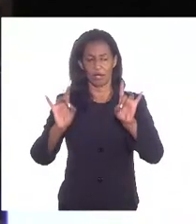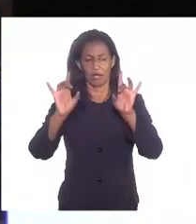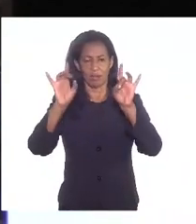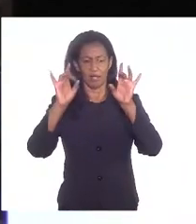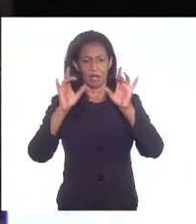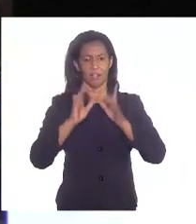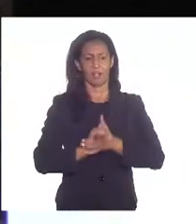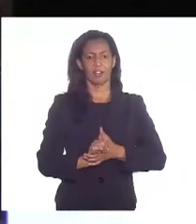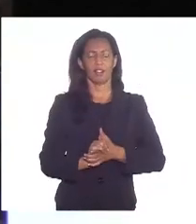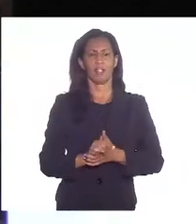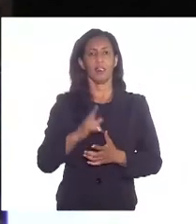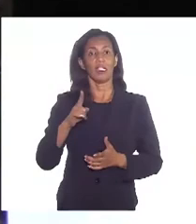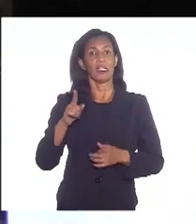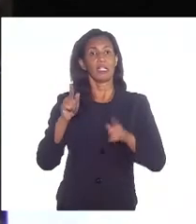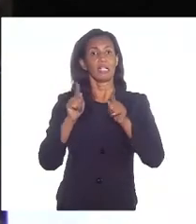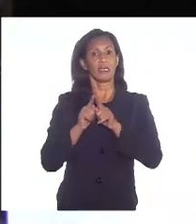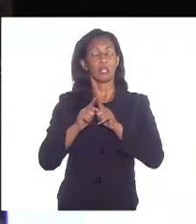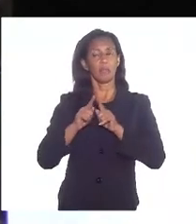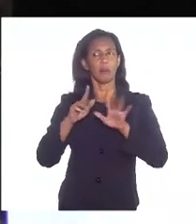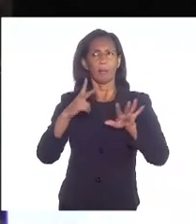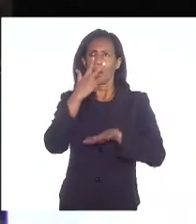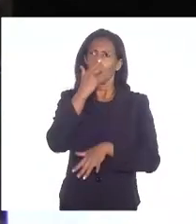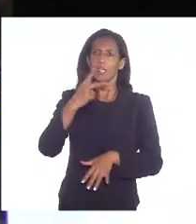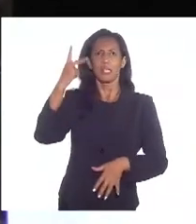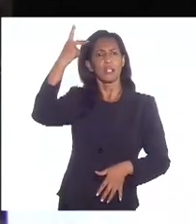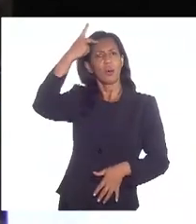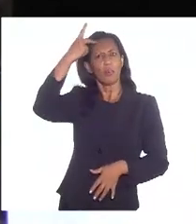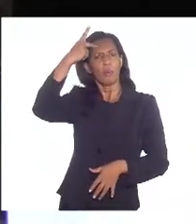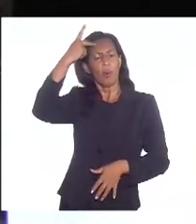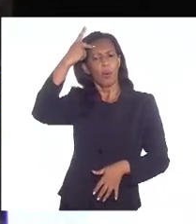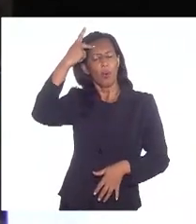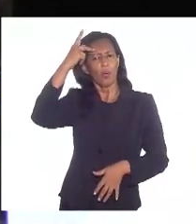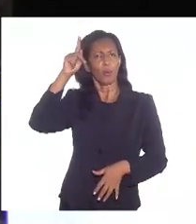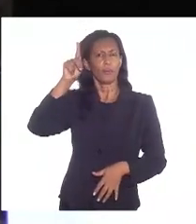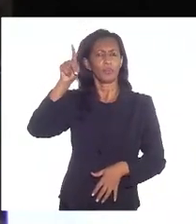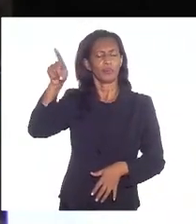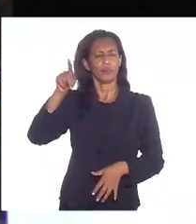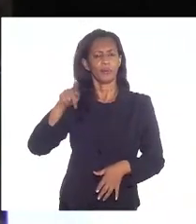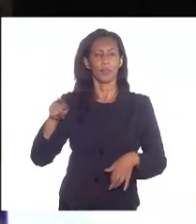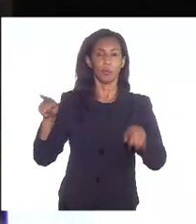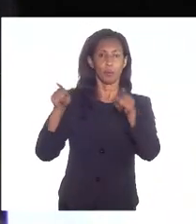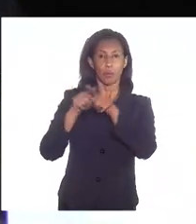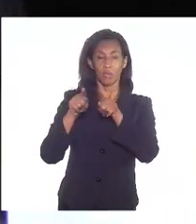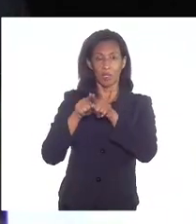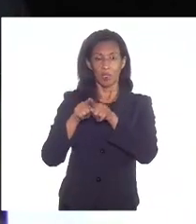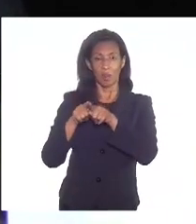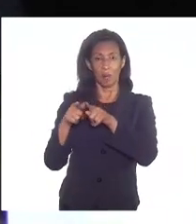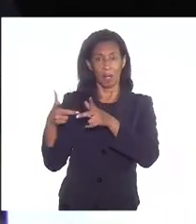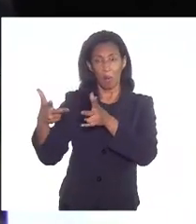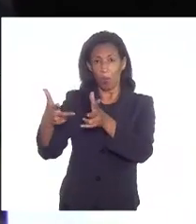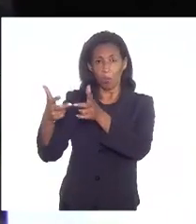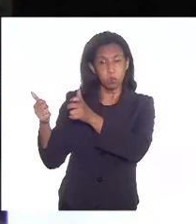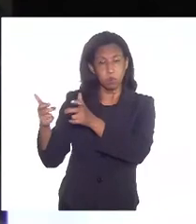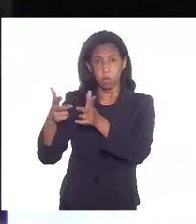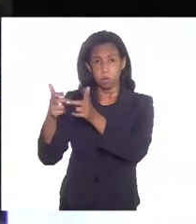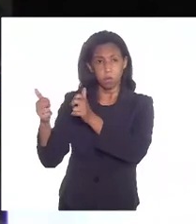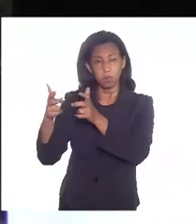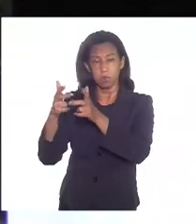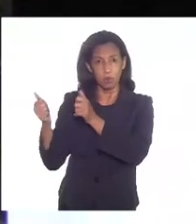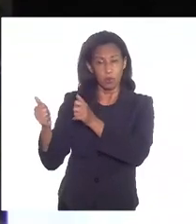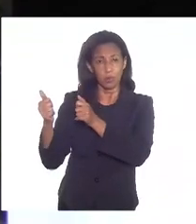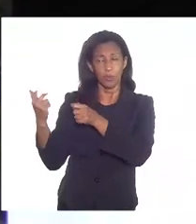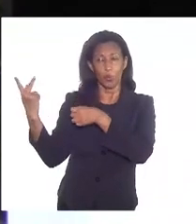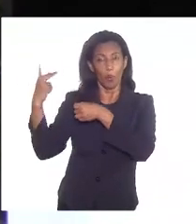também o Espírito Santo, porque muitas das vezes o Estado de São Paulo, ele, por ser também o maior consumidor, ele, por vezes,